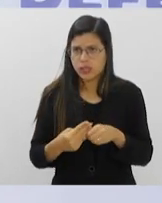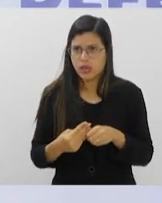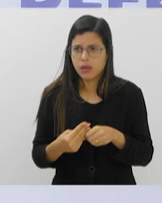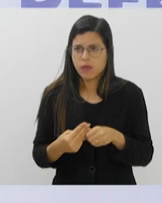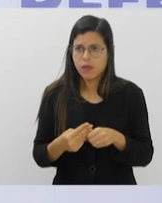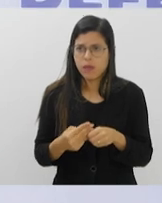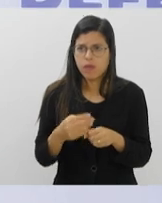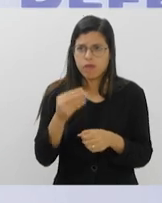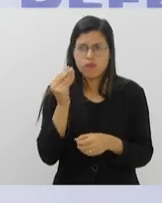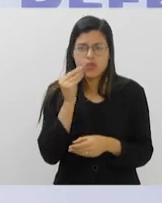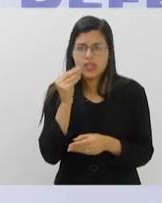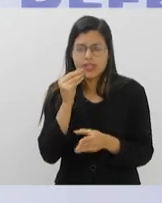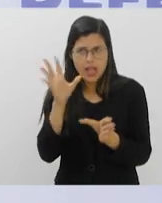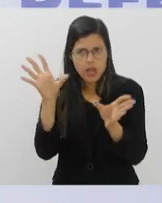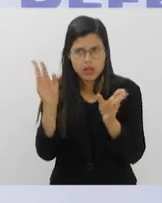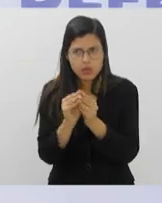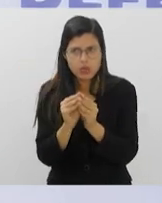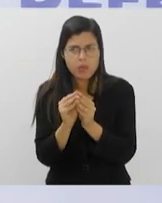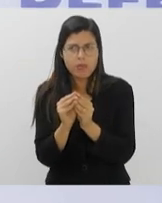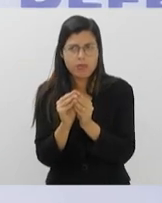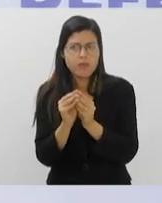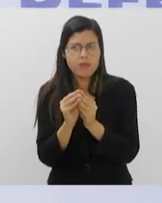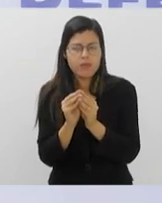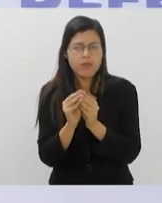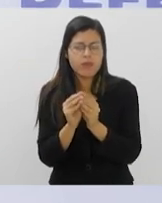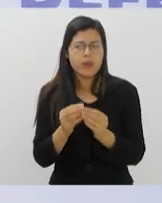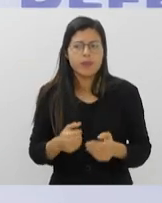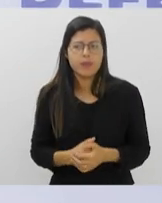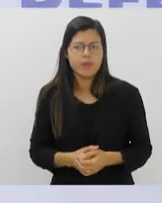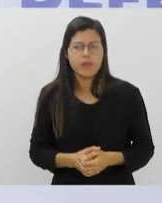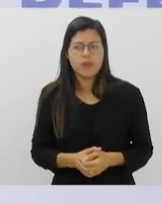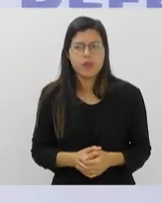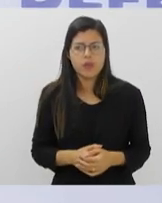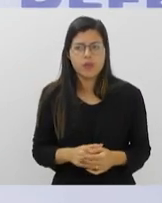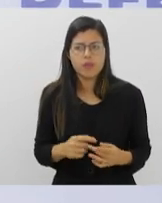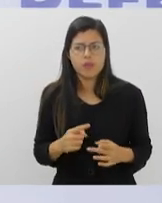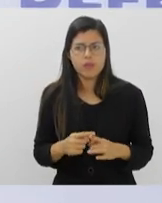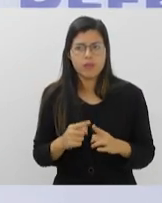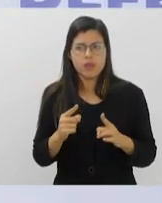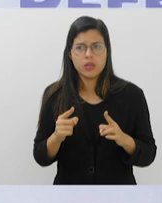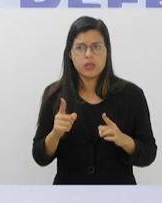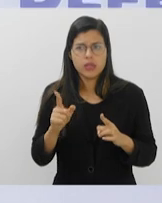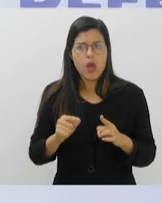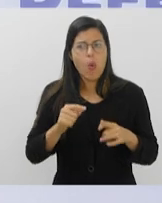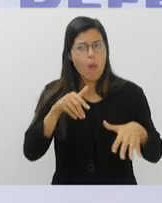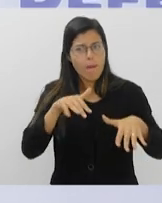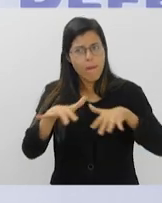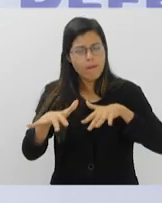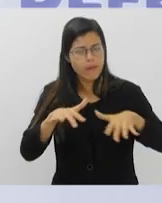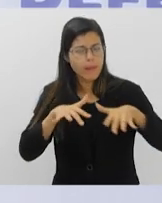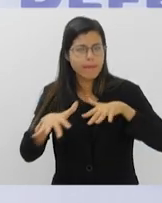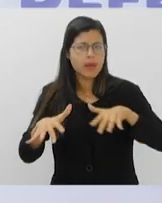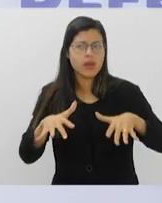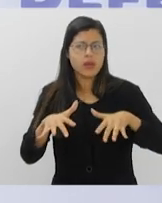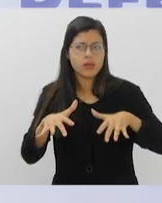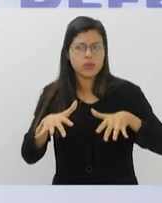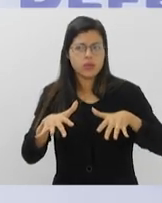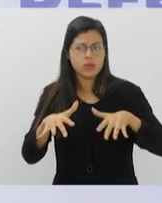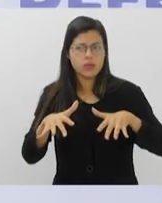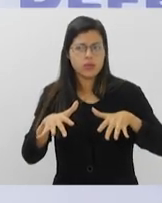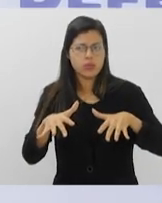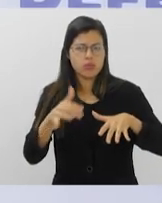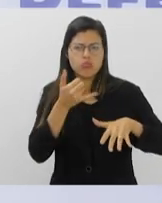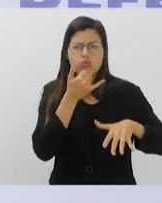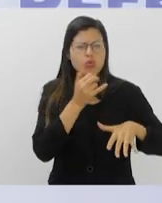tentar dar uma resposta o mais breve possível pra gente não tomar mais o tempo mas isso daqui é um movimento disruptivo Isso não é um movimento desculpa qual o nome do